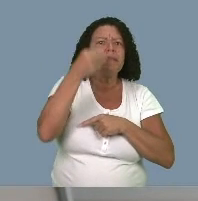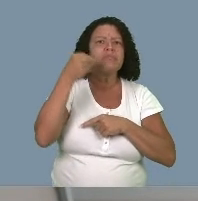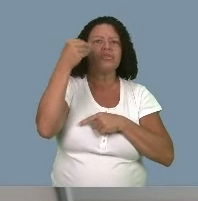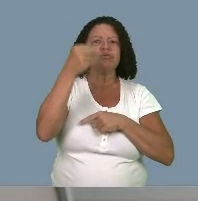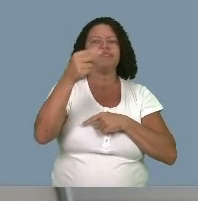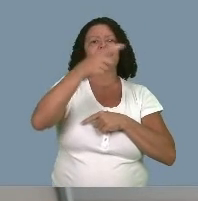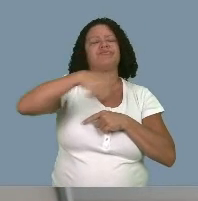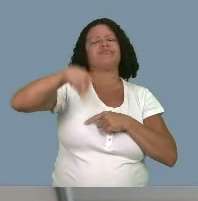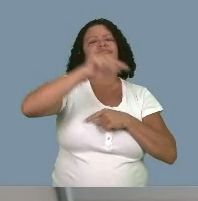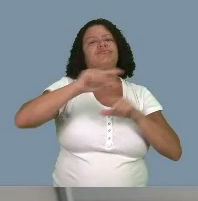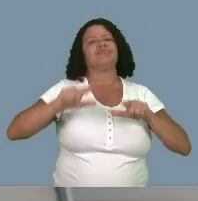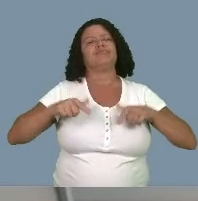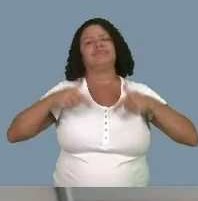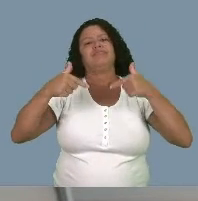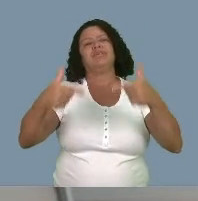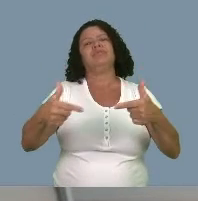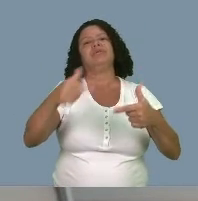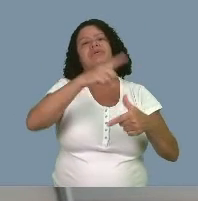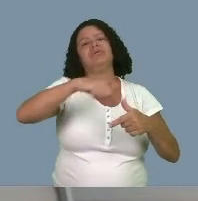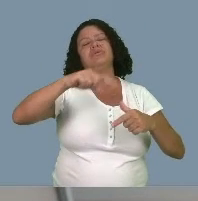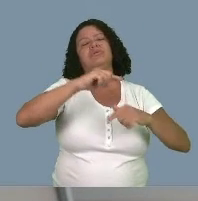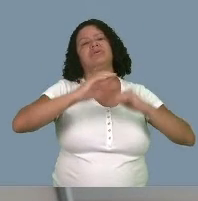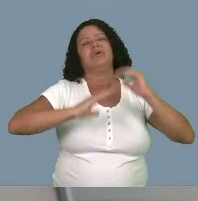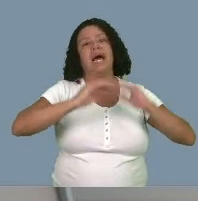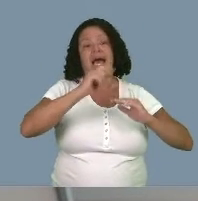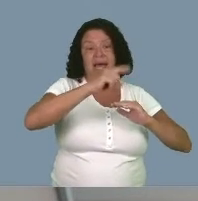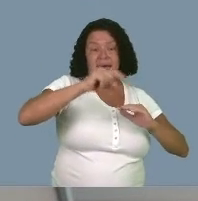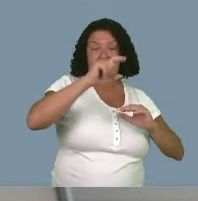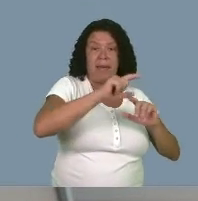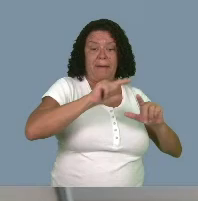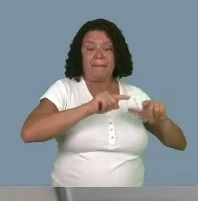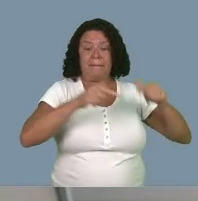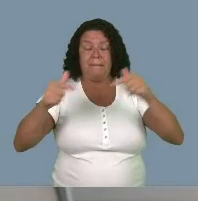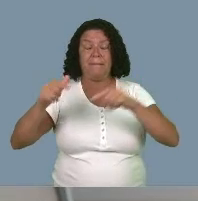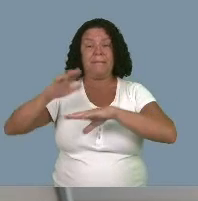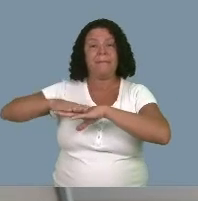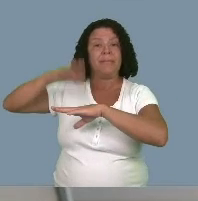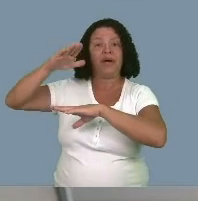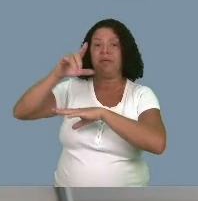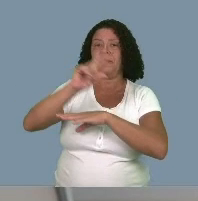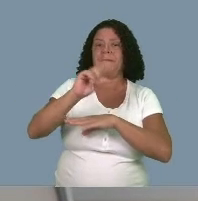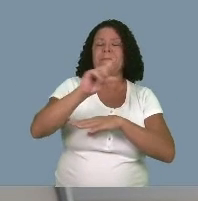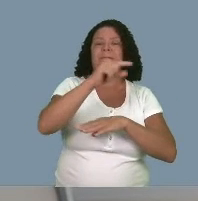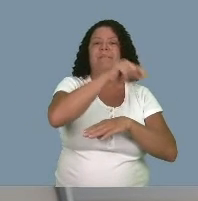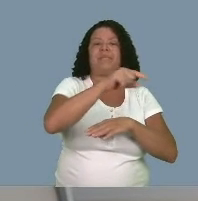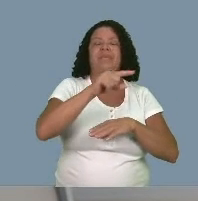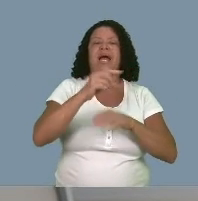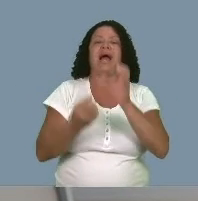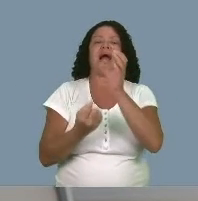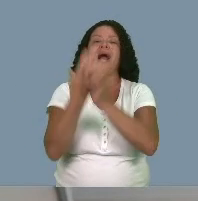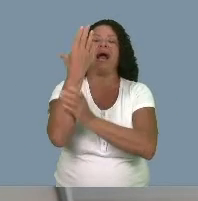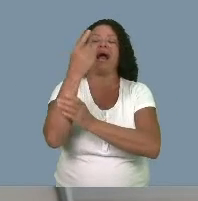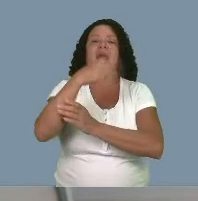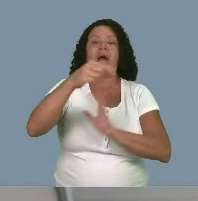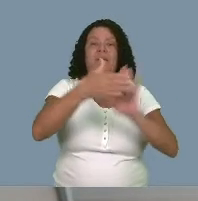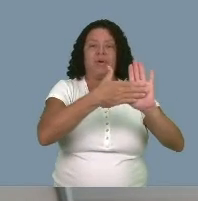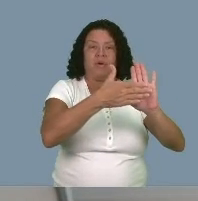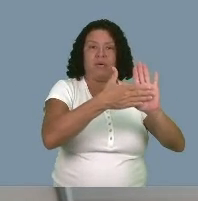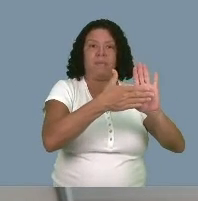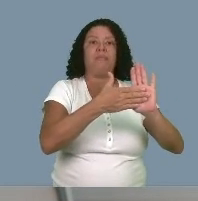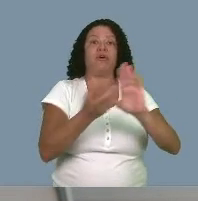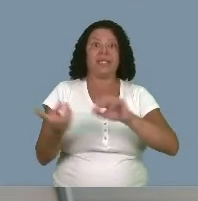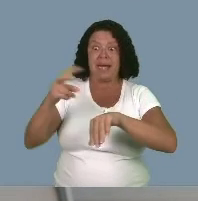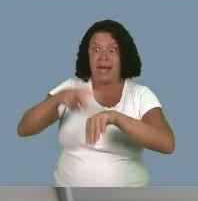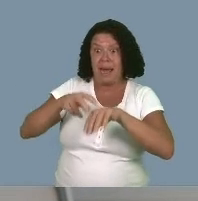entre as nações que são submetidas por outras mais poderosas, surgiram com a proposta da